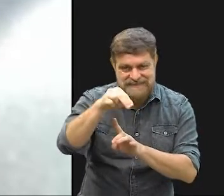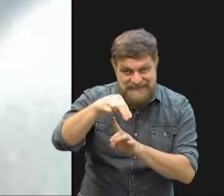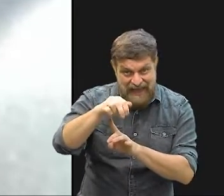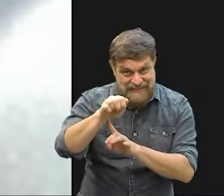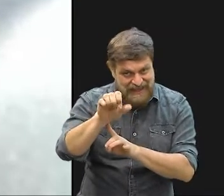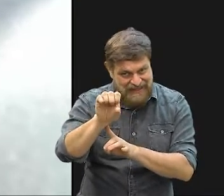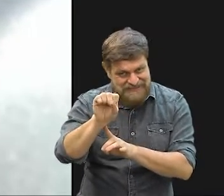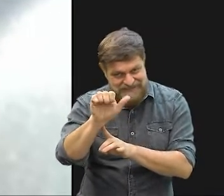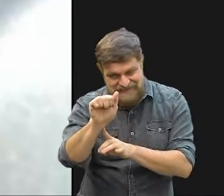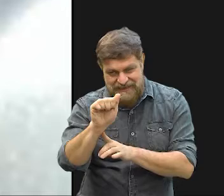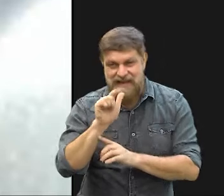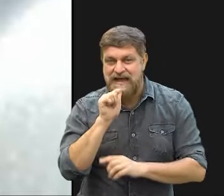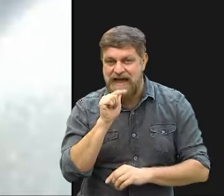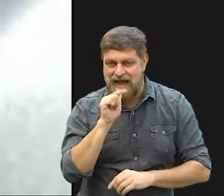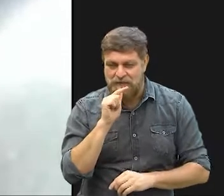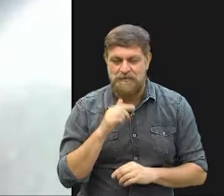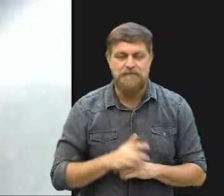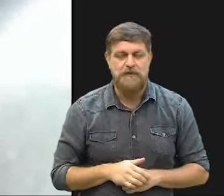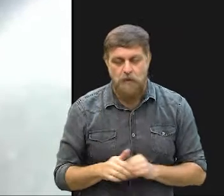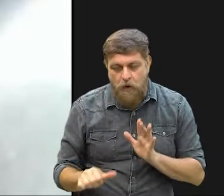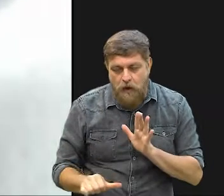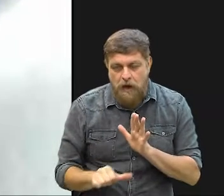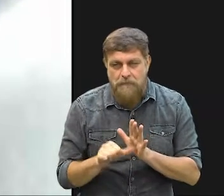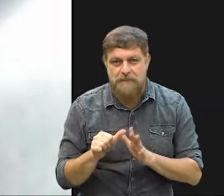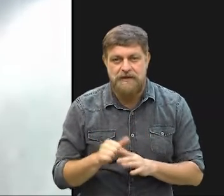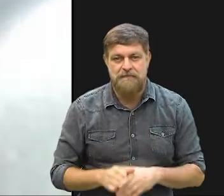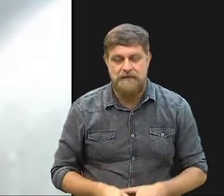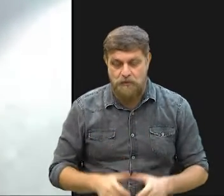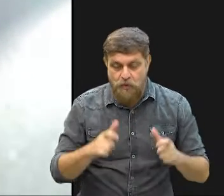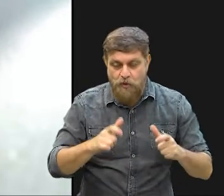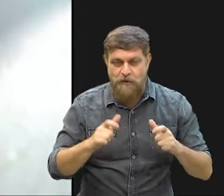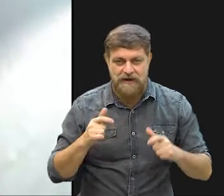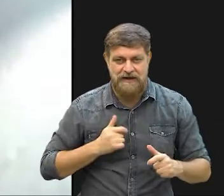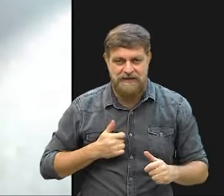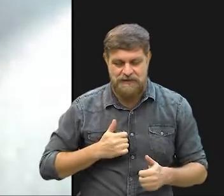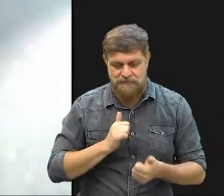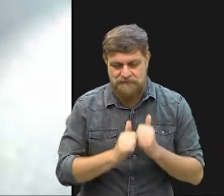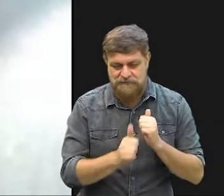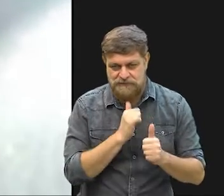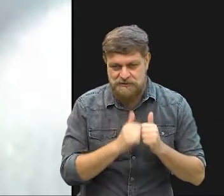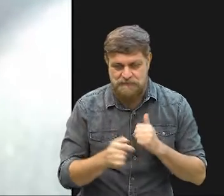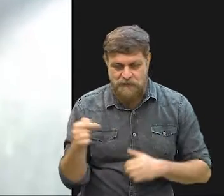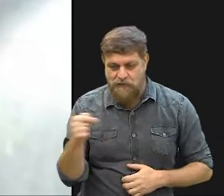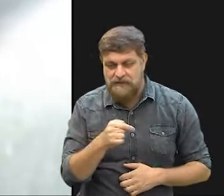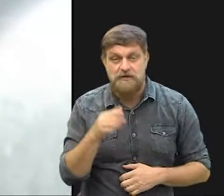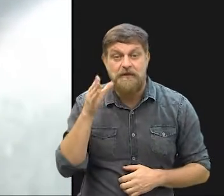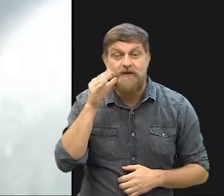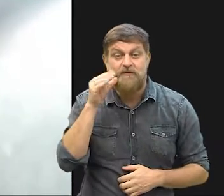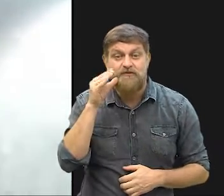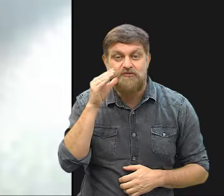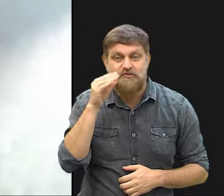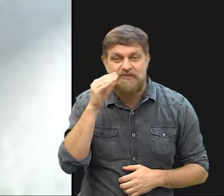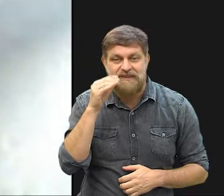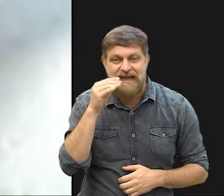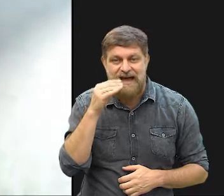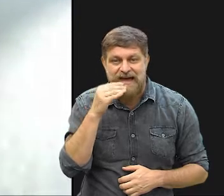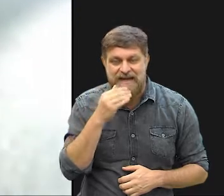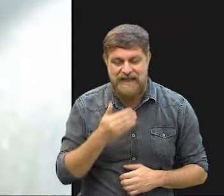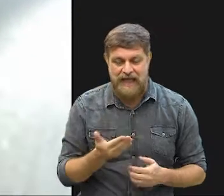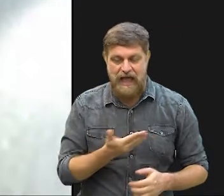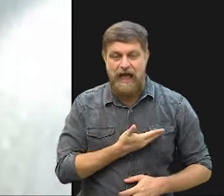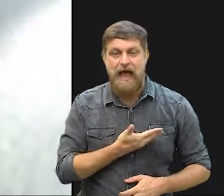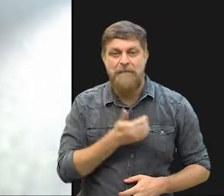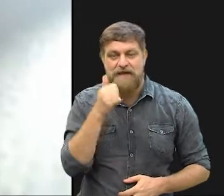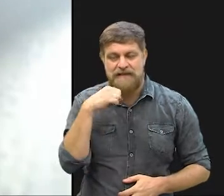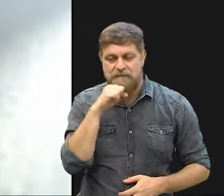eu comecei jogando... O primeiro lugar onde eu joguei foi no clube da Sanasa. Tinha uma funcionária conhecida da minha mãe, que me viu brincando lá